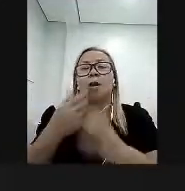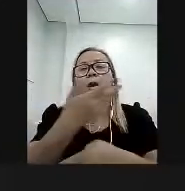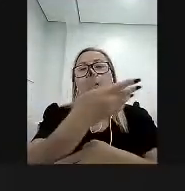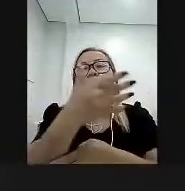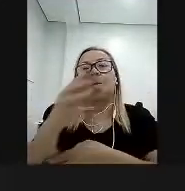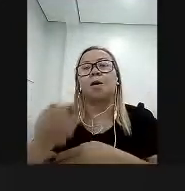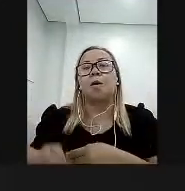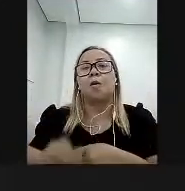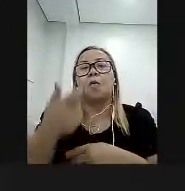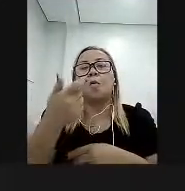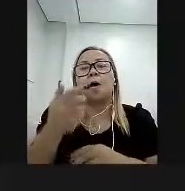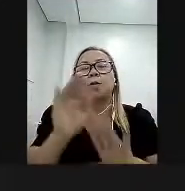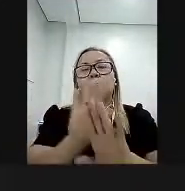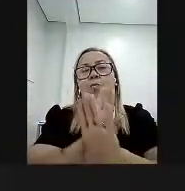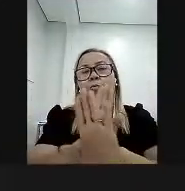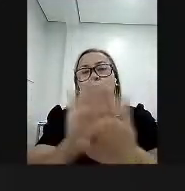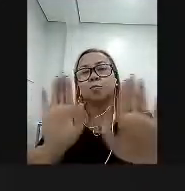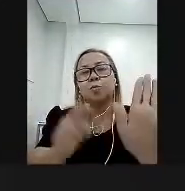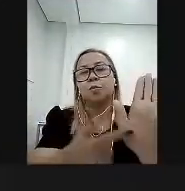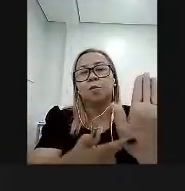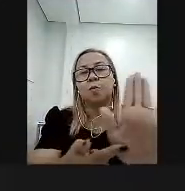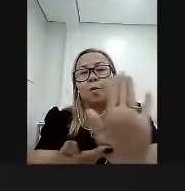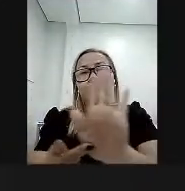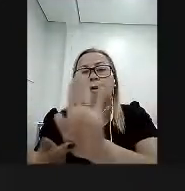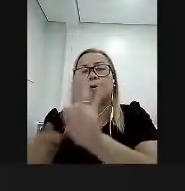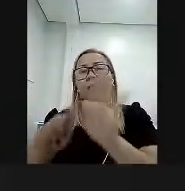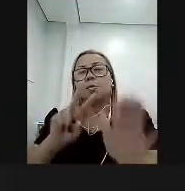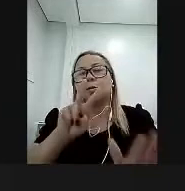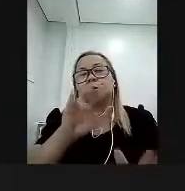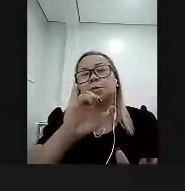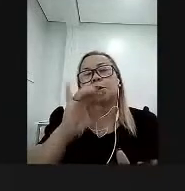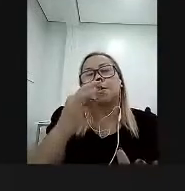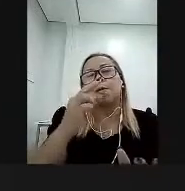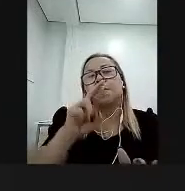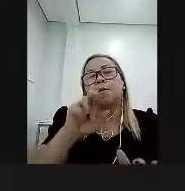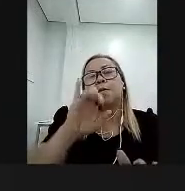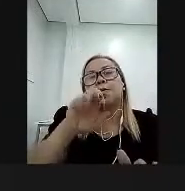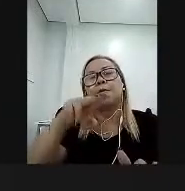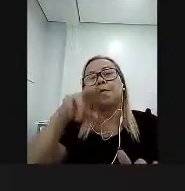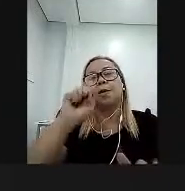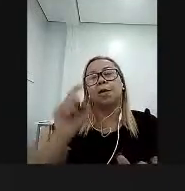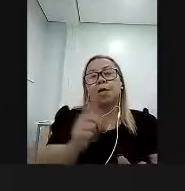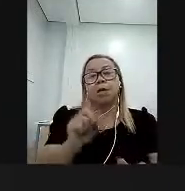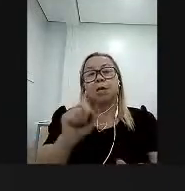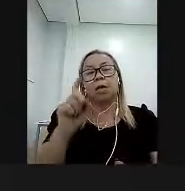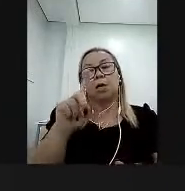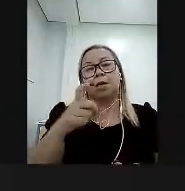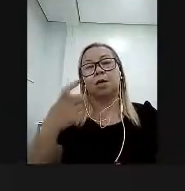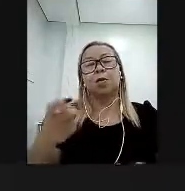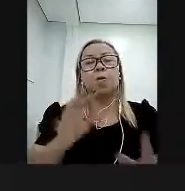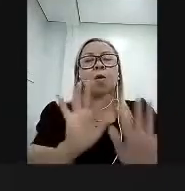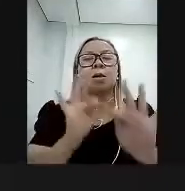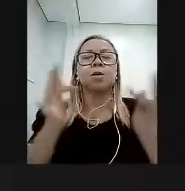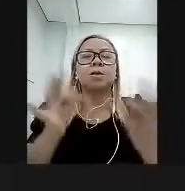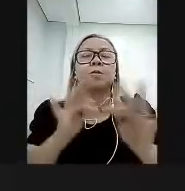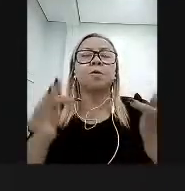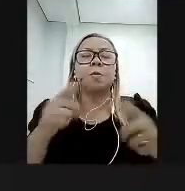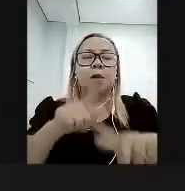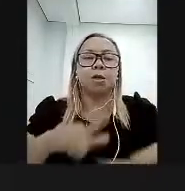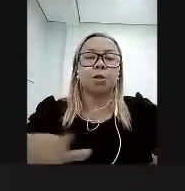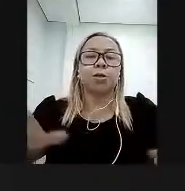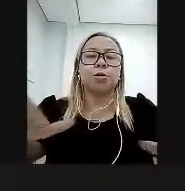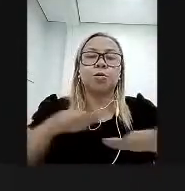vitrine dessa paisagem, mas é uma vitrine que não é não é simplesmente superfície, mas